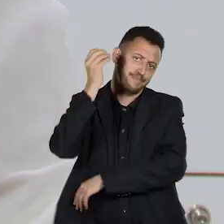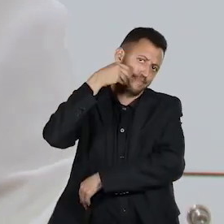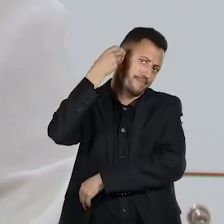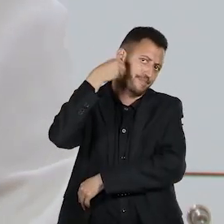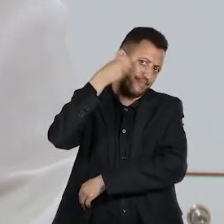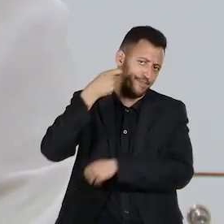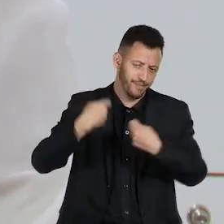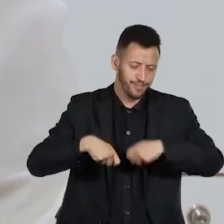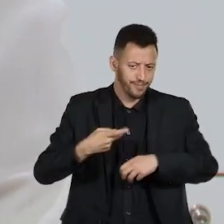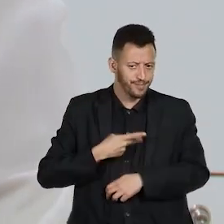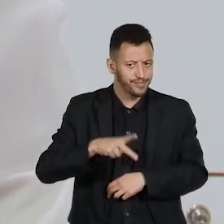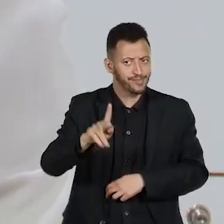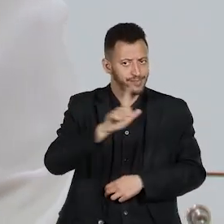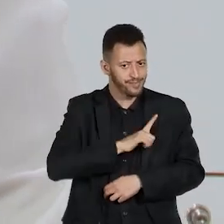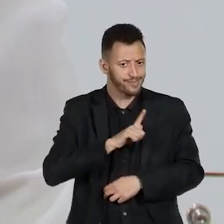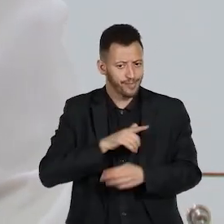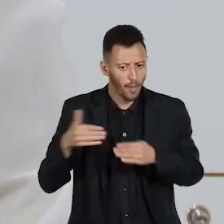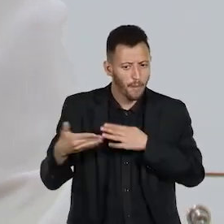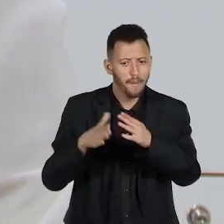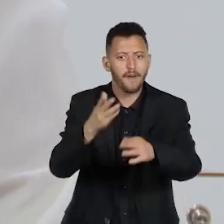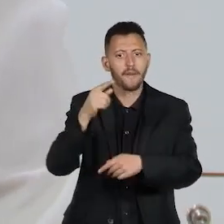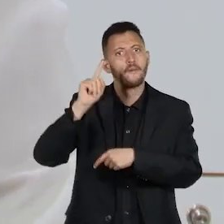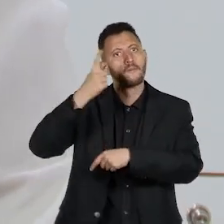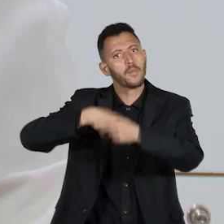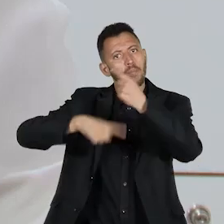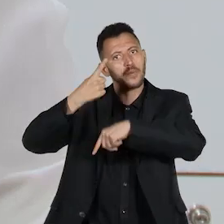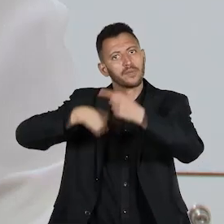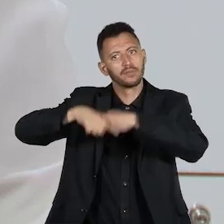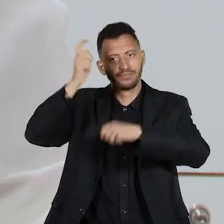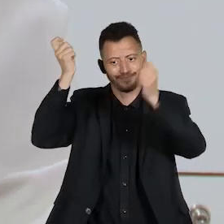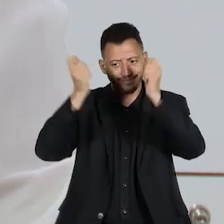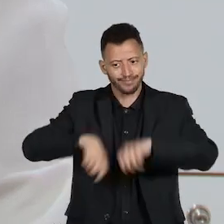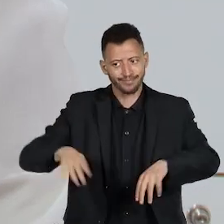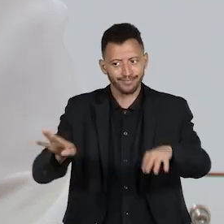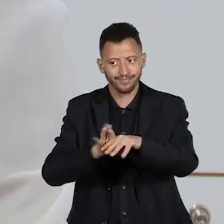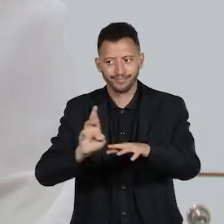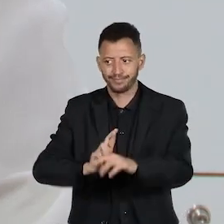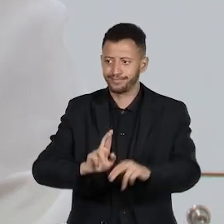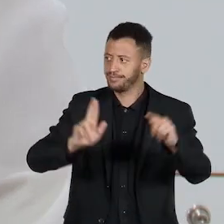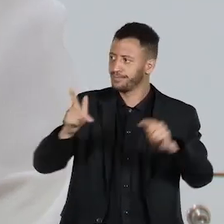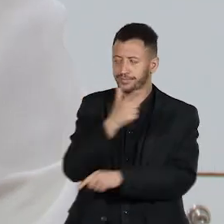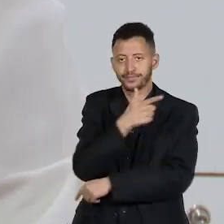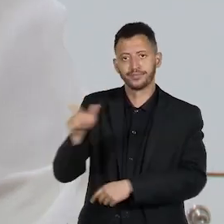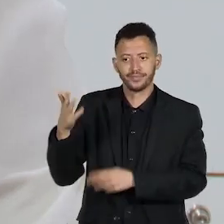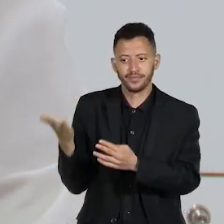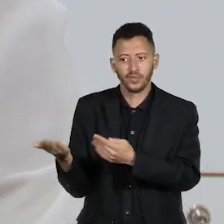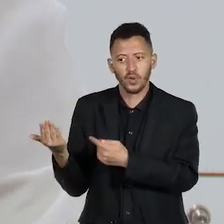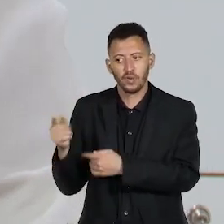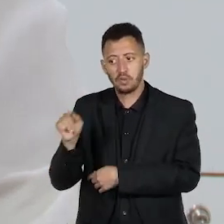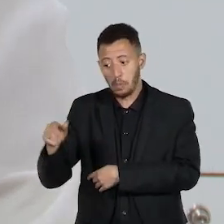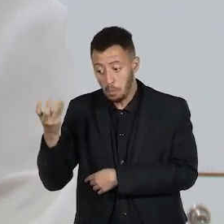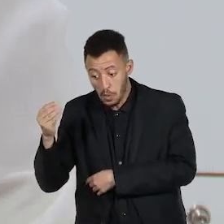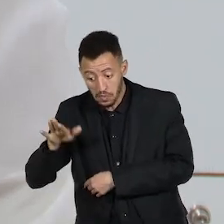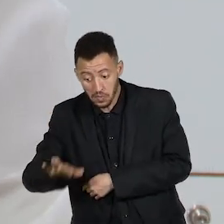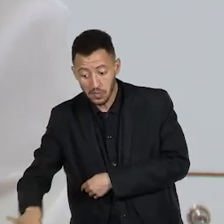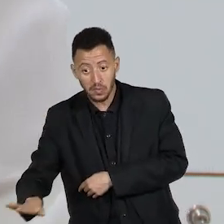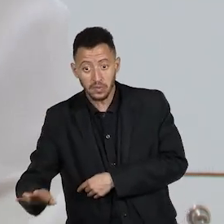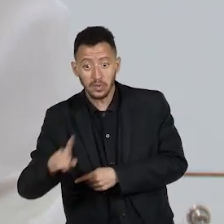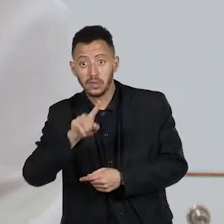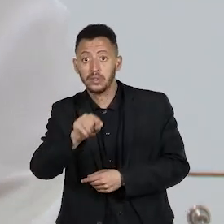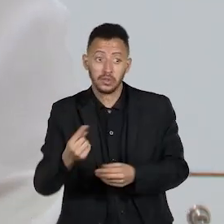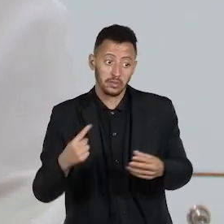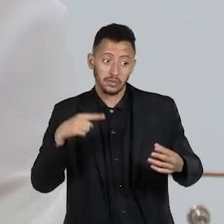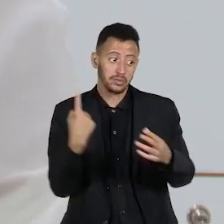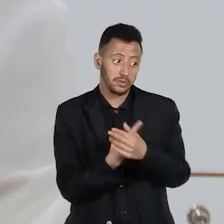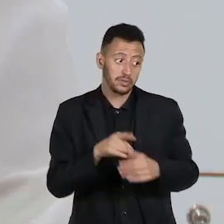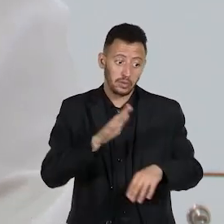uma experiência e seguir e trilhar um caminho de sucesso. É completamente diferente daquela criança tão pequena que